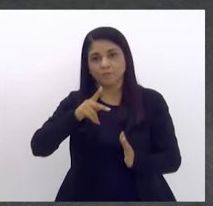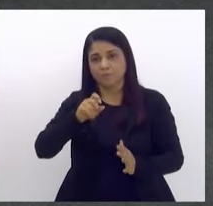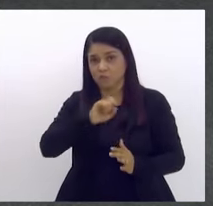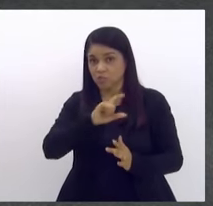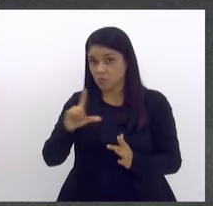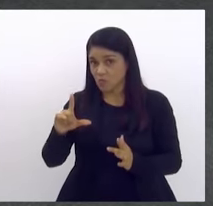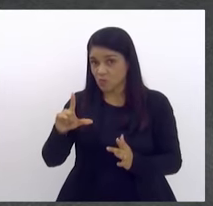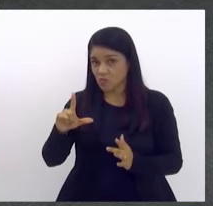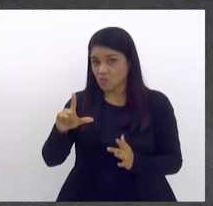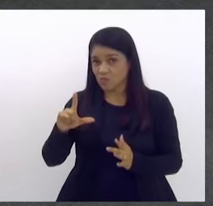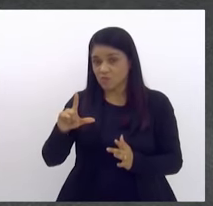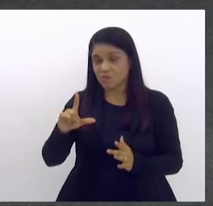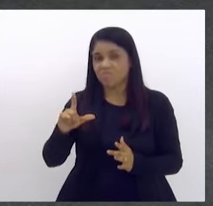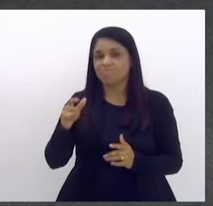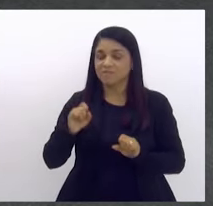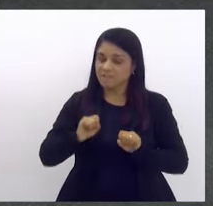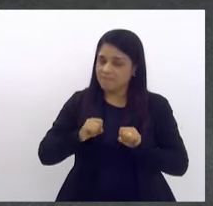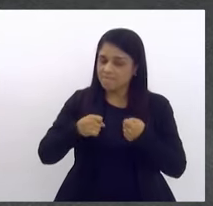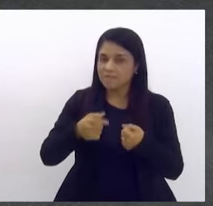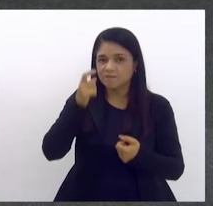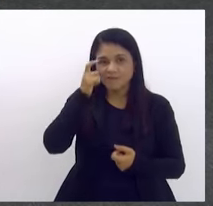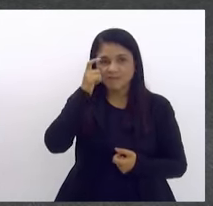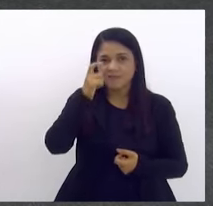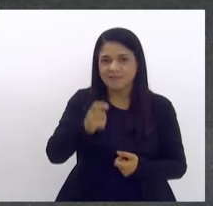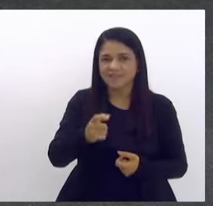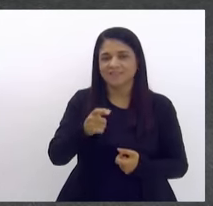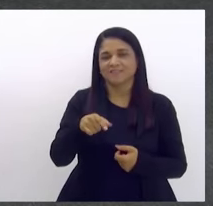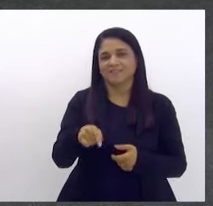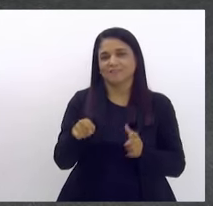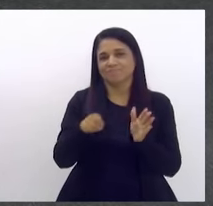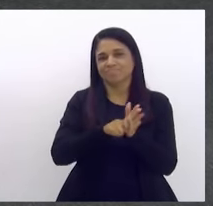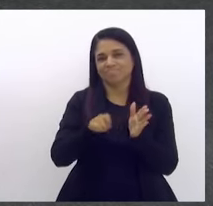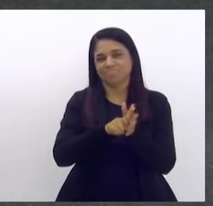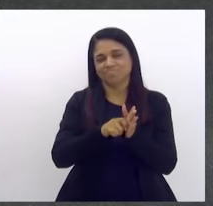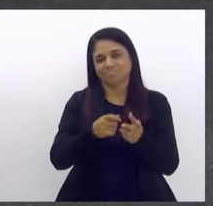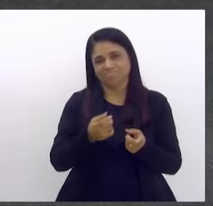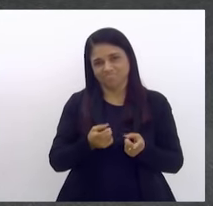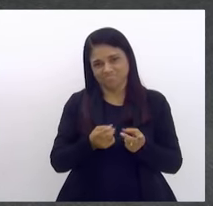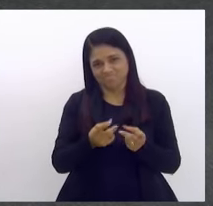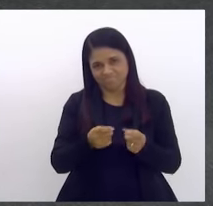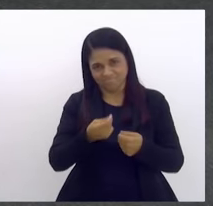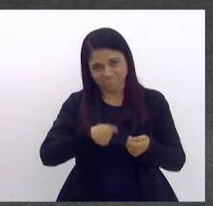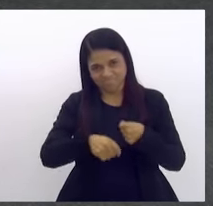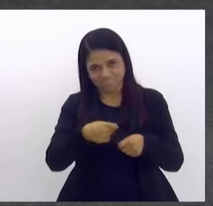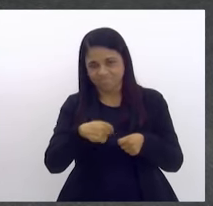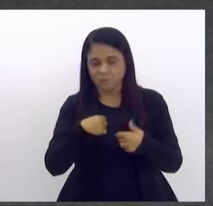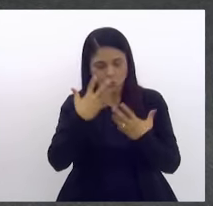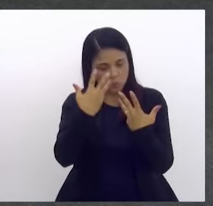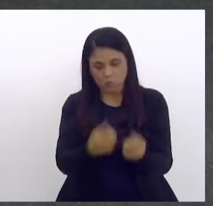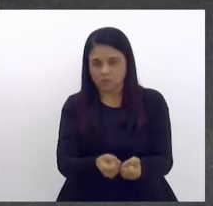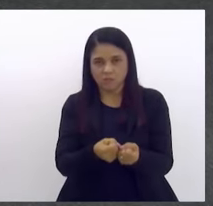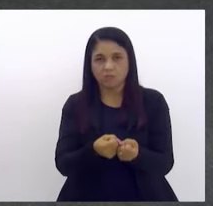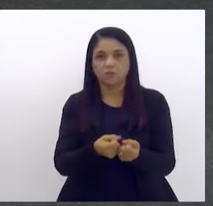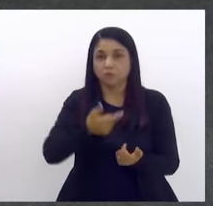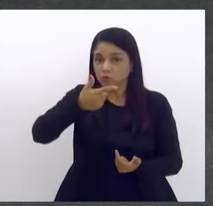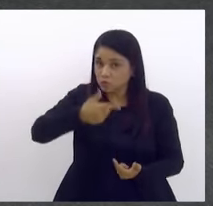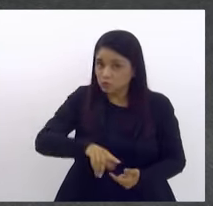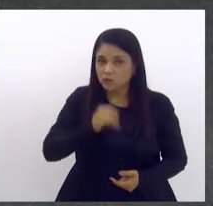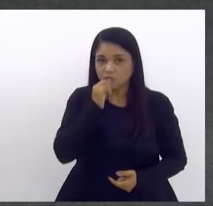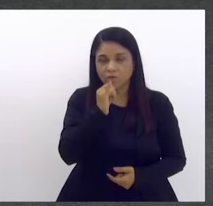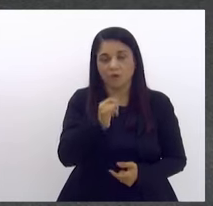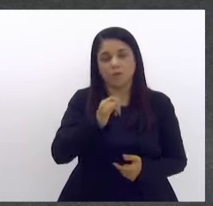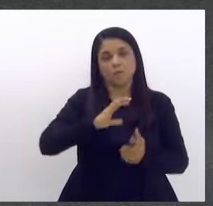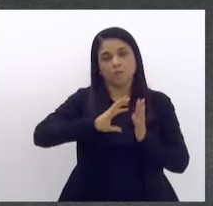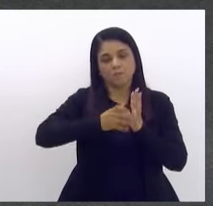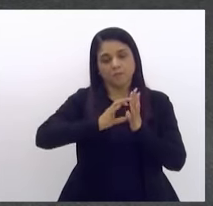PSOL, foram defender interesses de narcoterroristas, e isso não se pode admitir. Portanto, repito, o